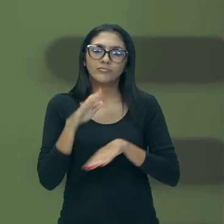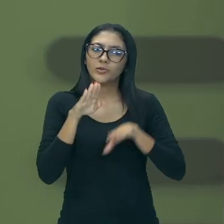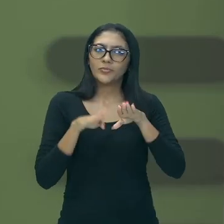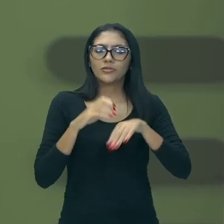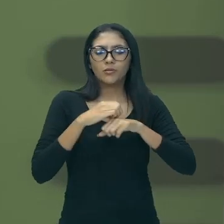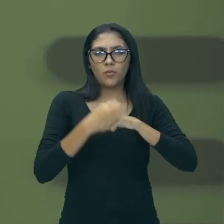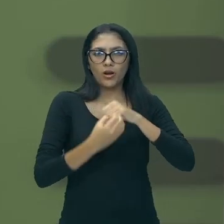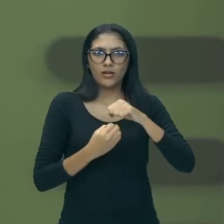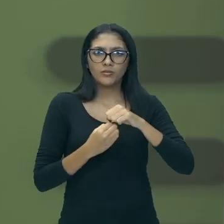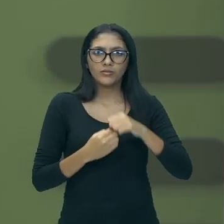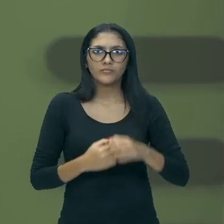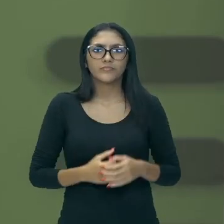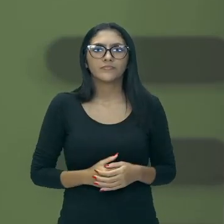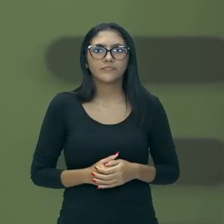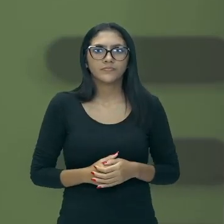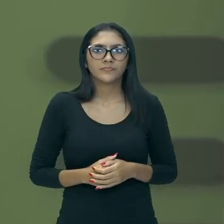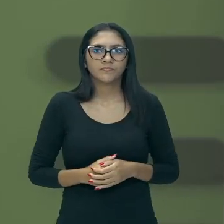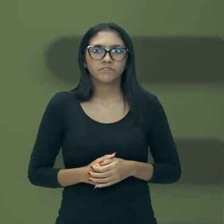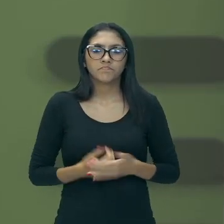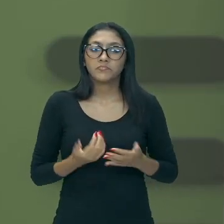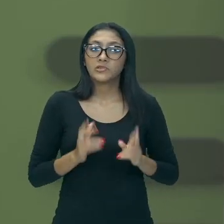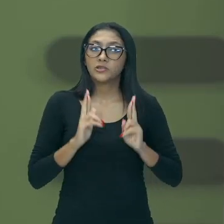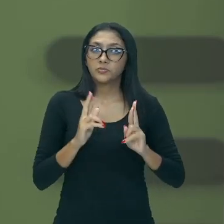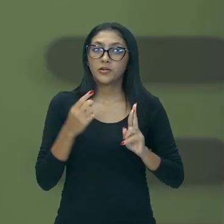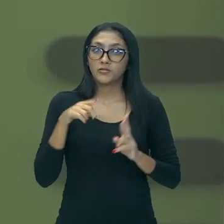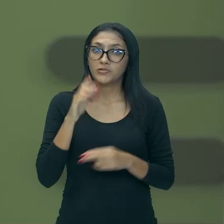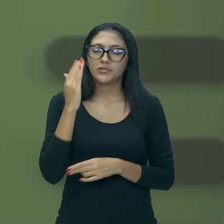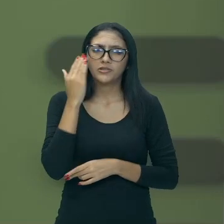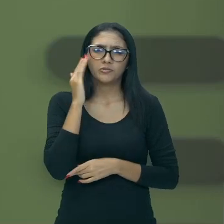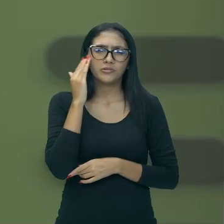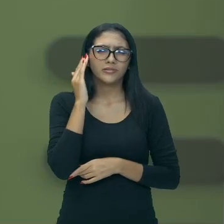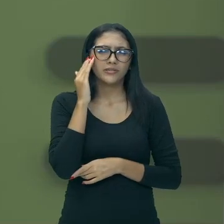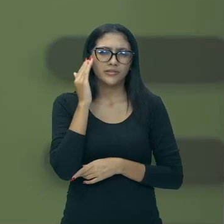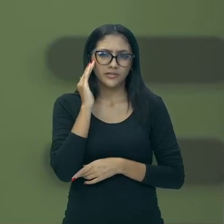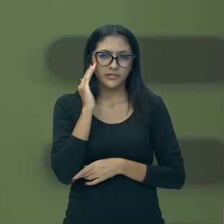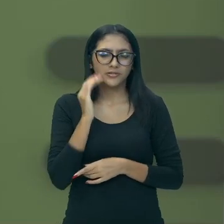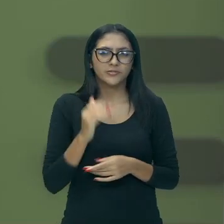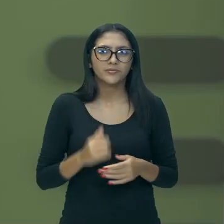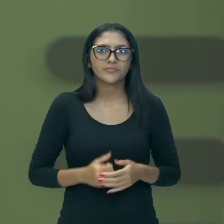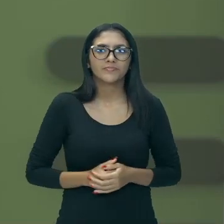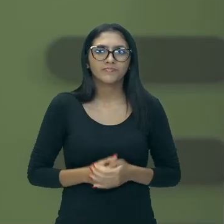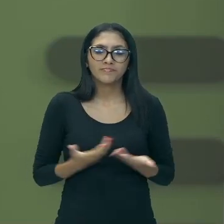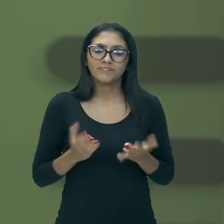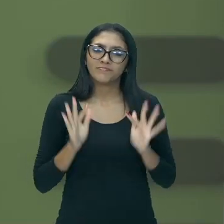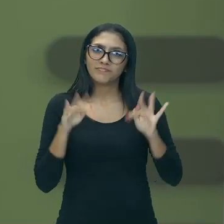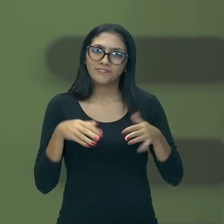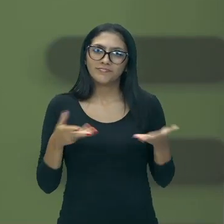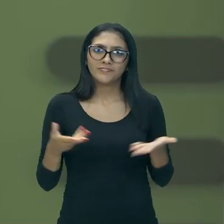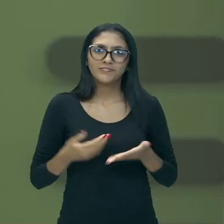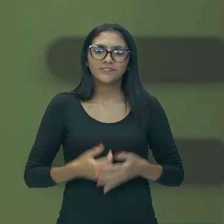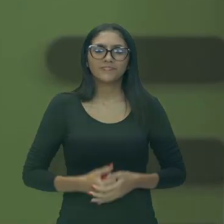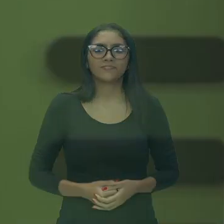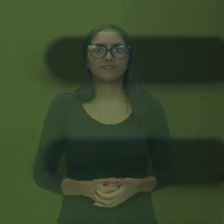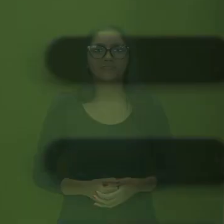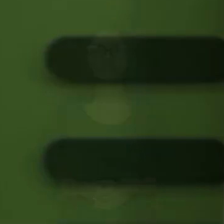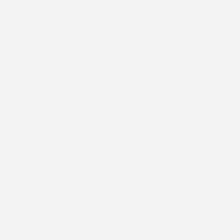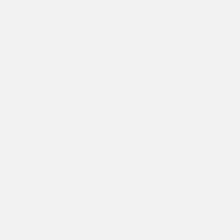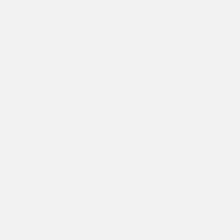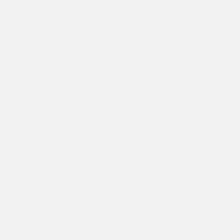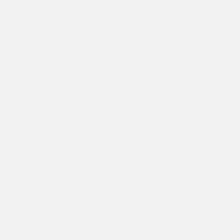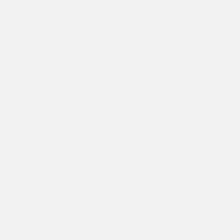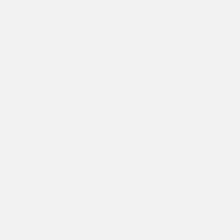tá bom? Então espero que você tenha entendido tudo direitinho, tá bom? E fique com Deus e até a próxima.